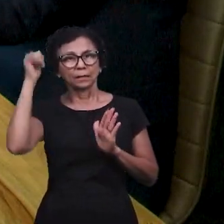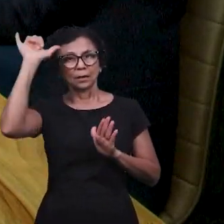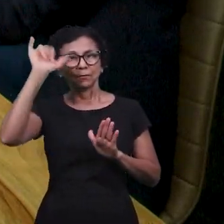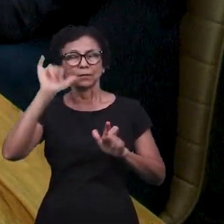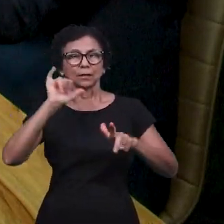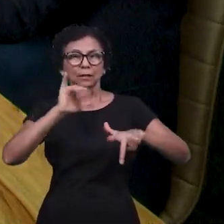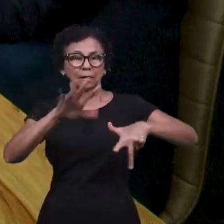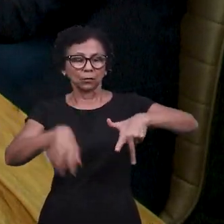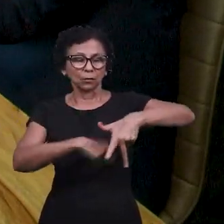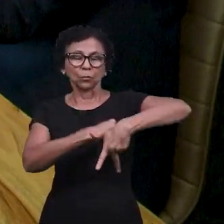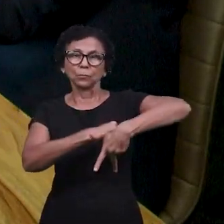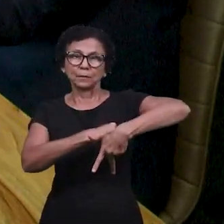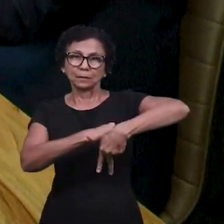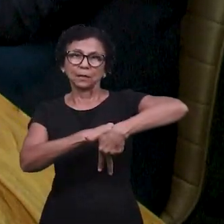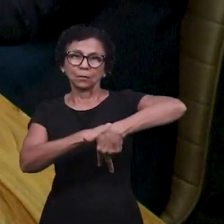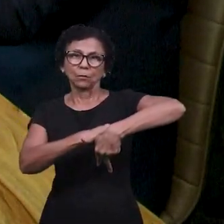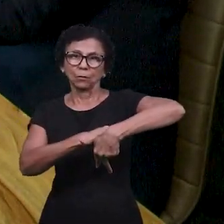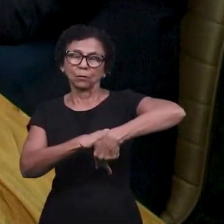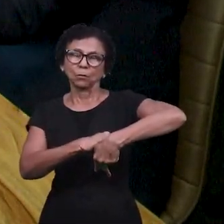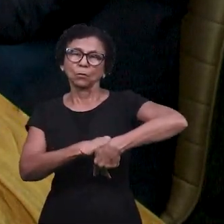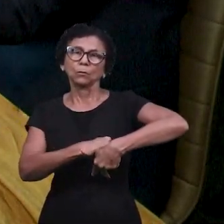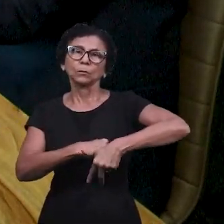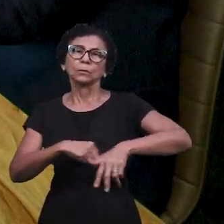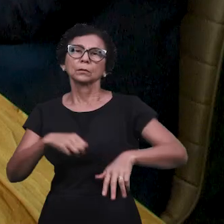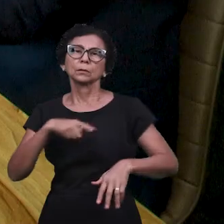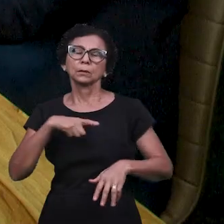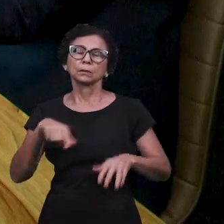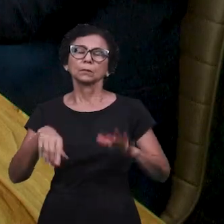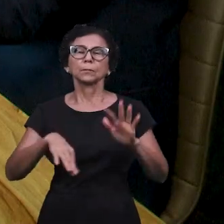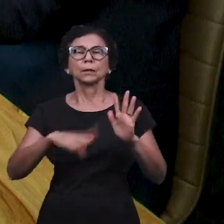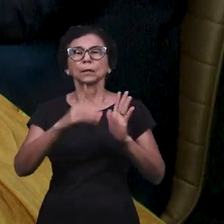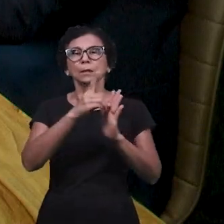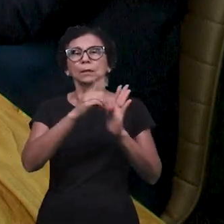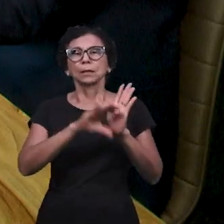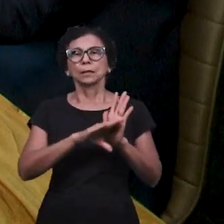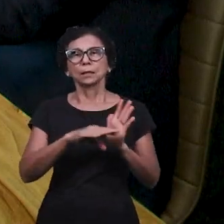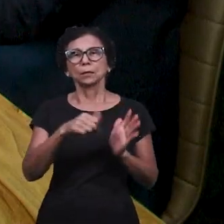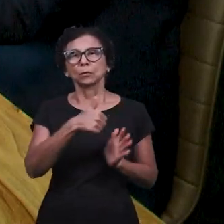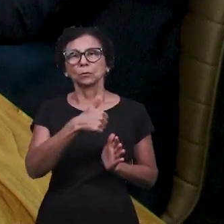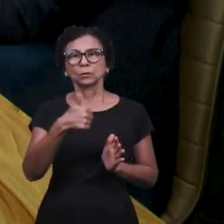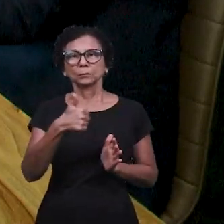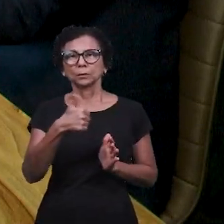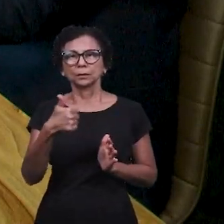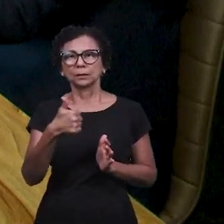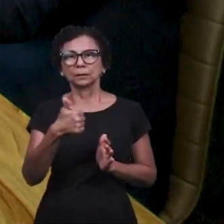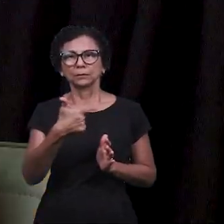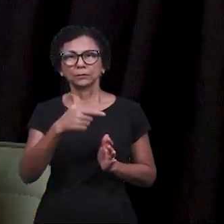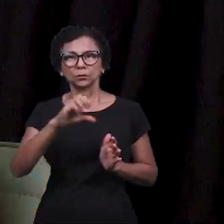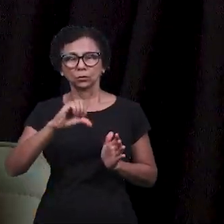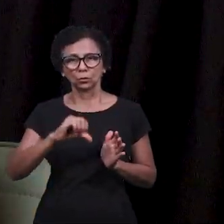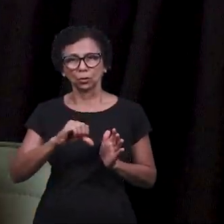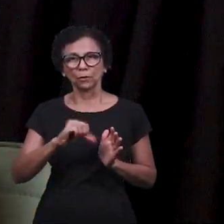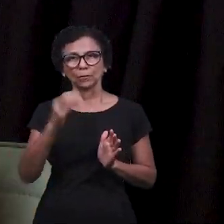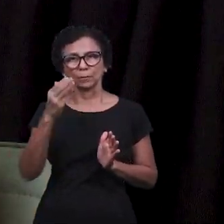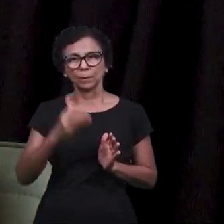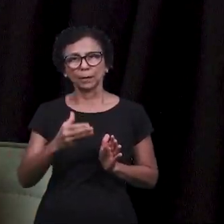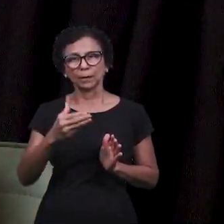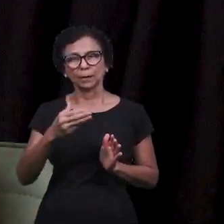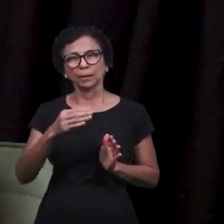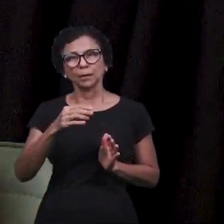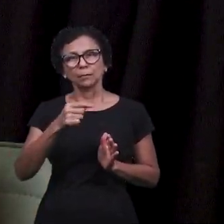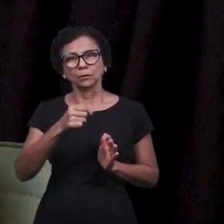alguns decretos, alguns regulamentos. O decreto 11.129 de 2022, ele é o